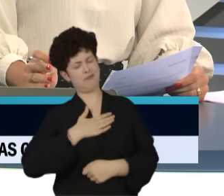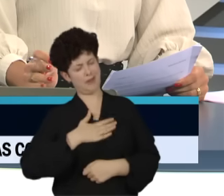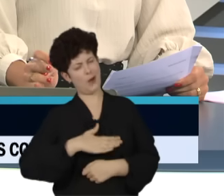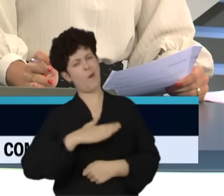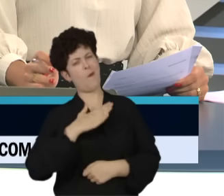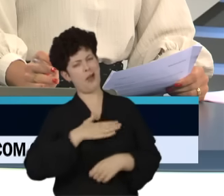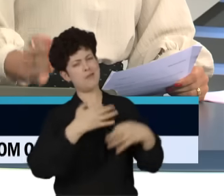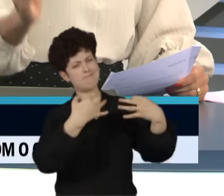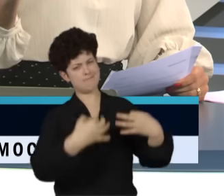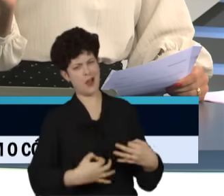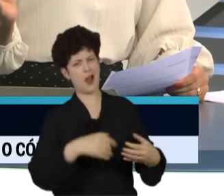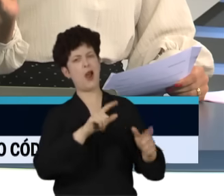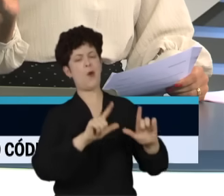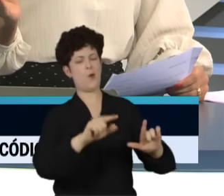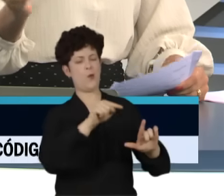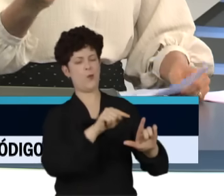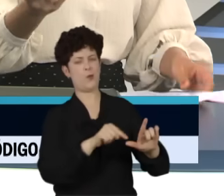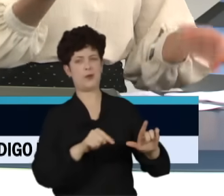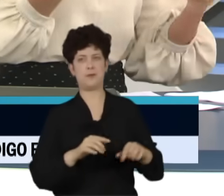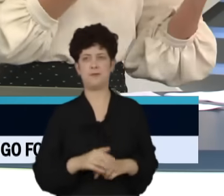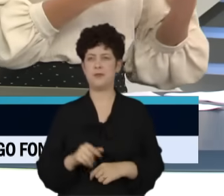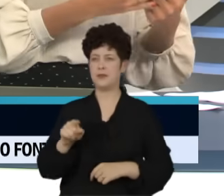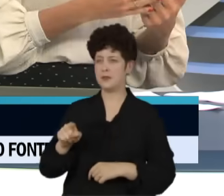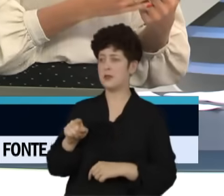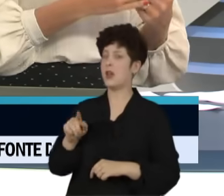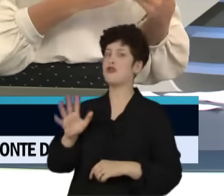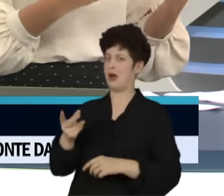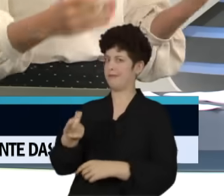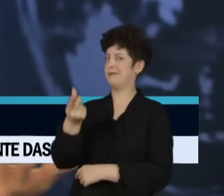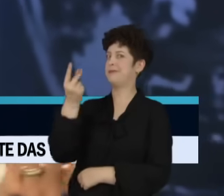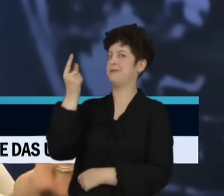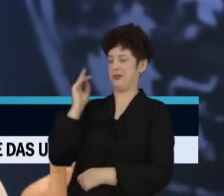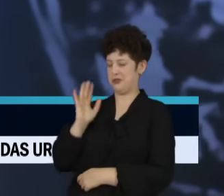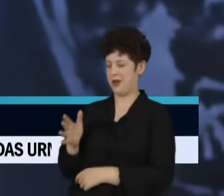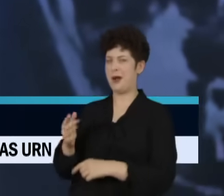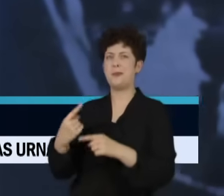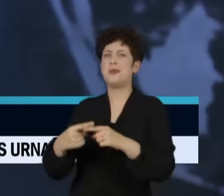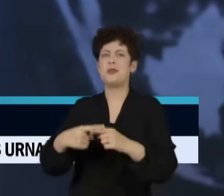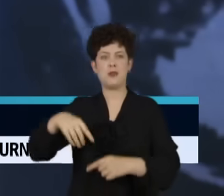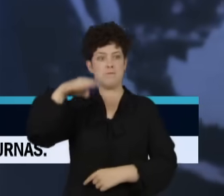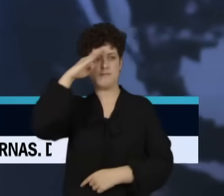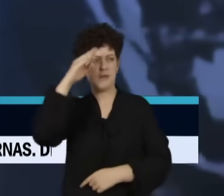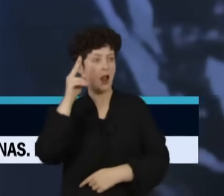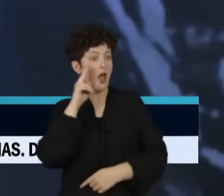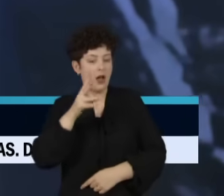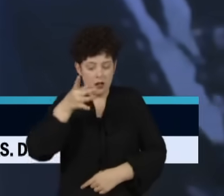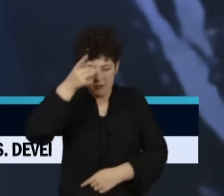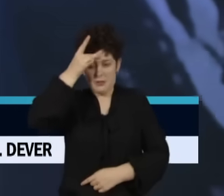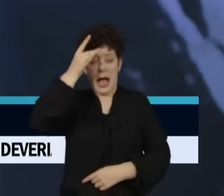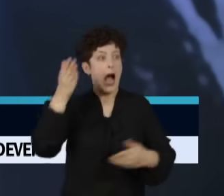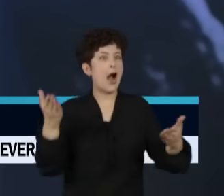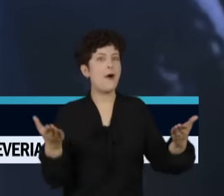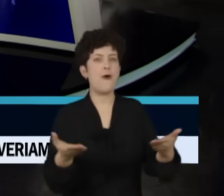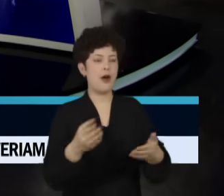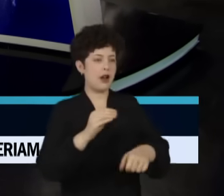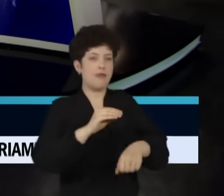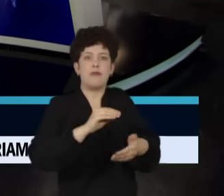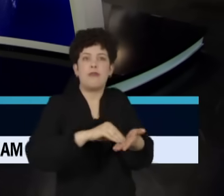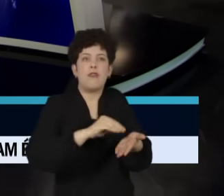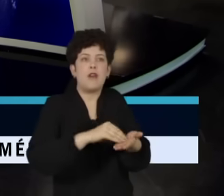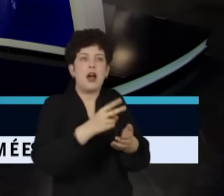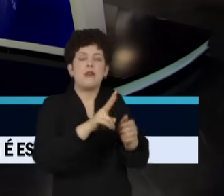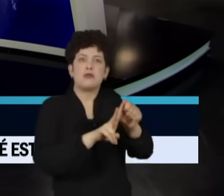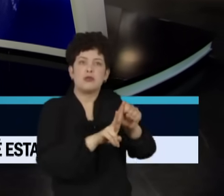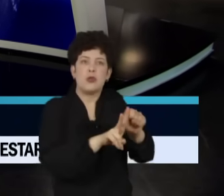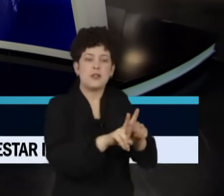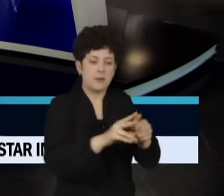na integridade das urnas. Agora, como você colocou, né, isso tá disponível há muito tempo. Agora, por que que os militares só lembraram disso agora, faltando dois meses